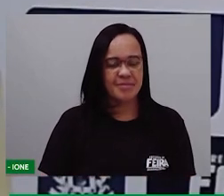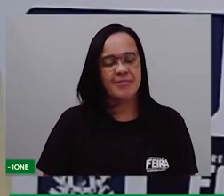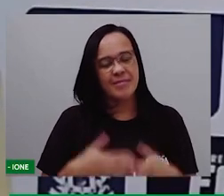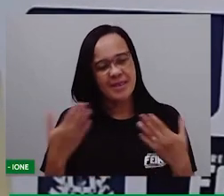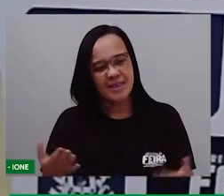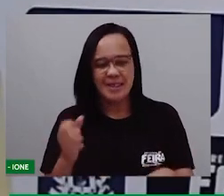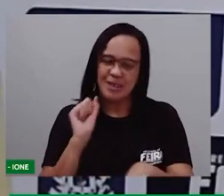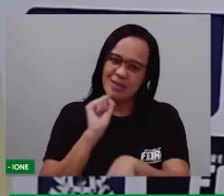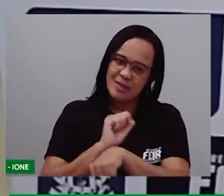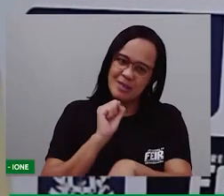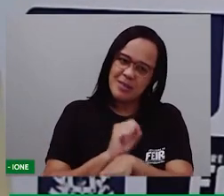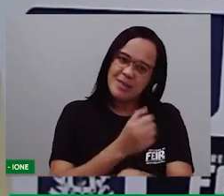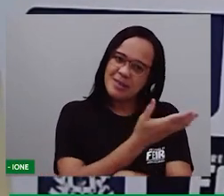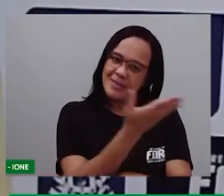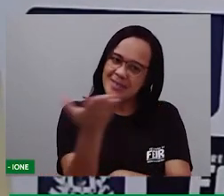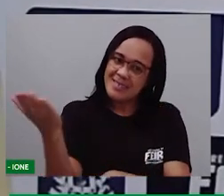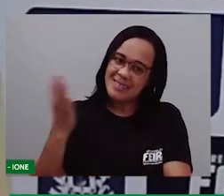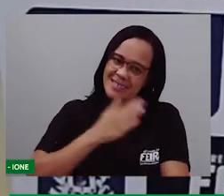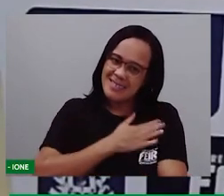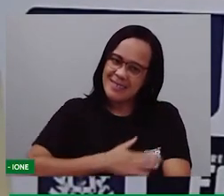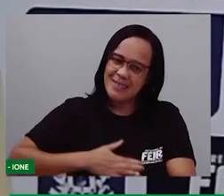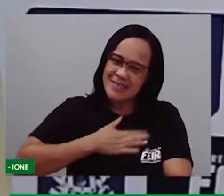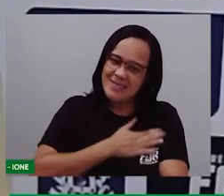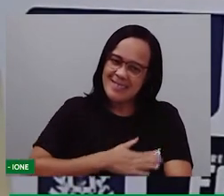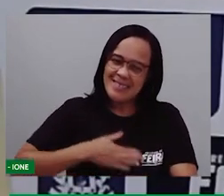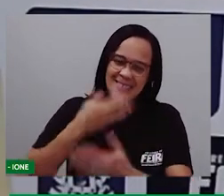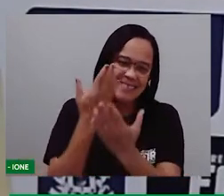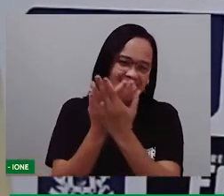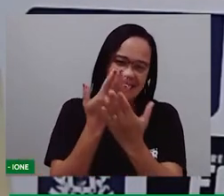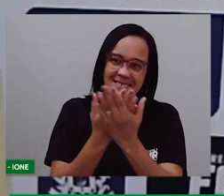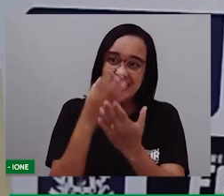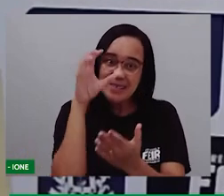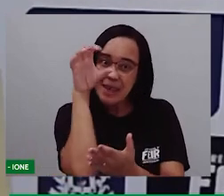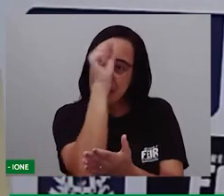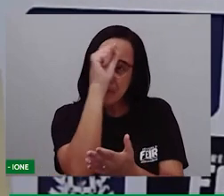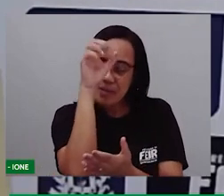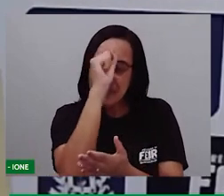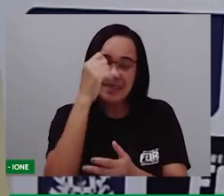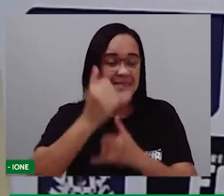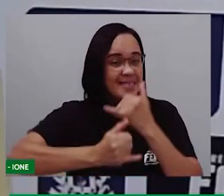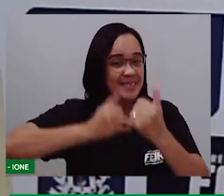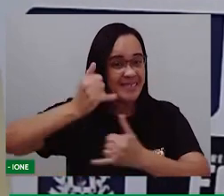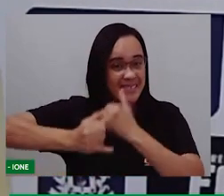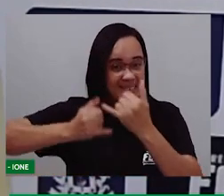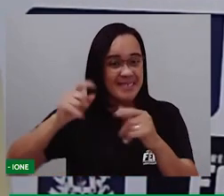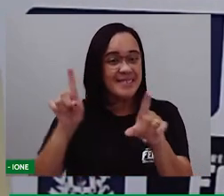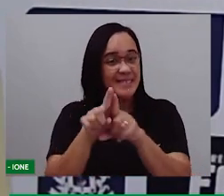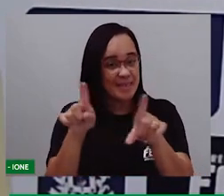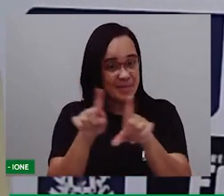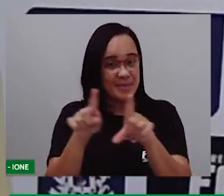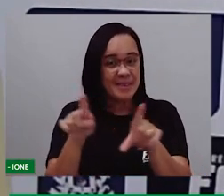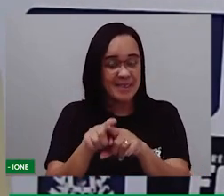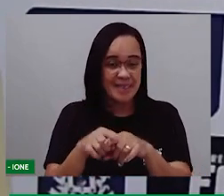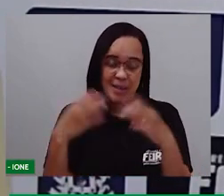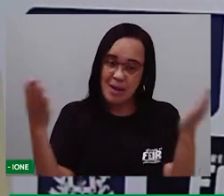e eu espero que você tenha gostado da tem aprendido bastante e se divertindo com Style